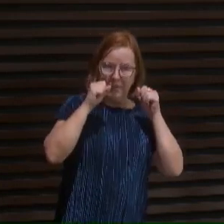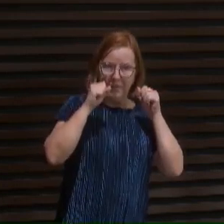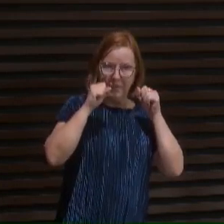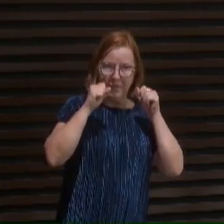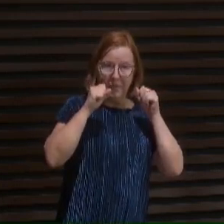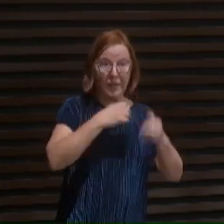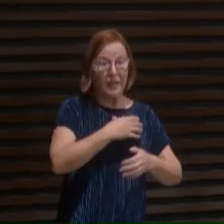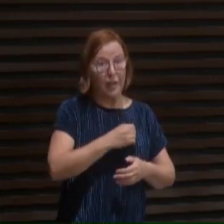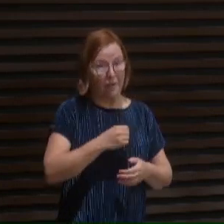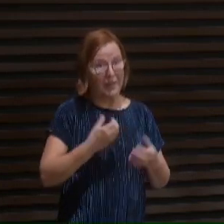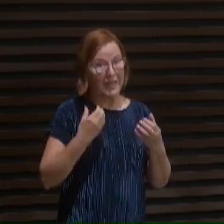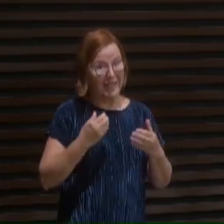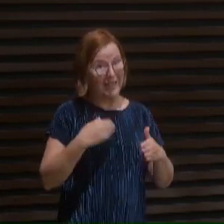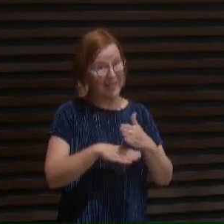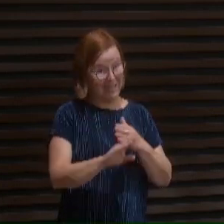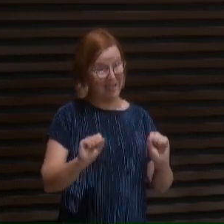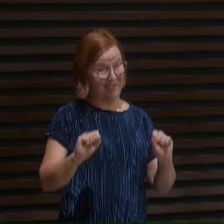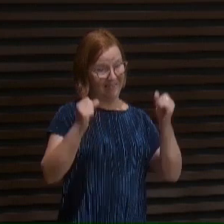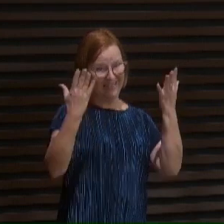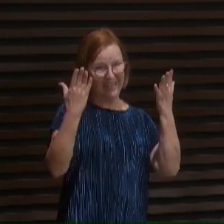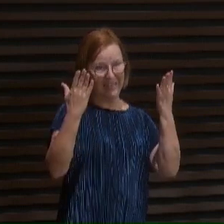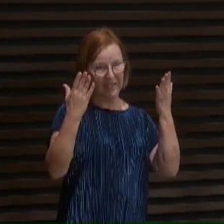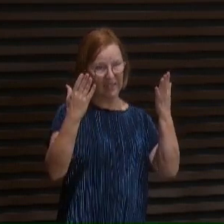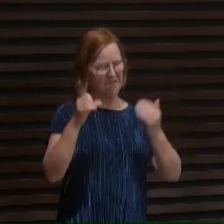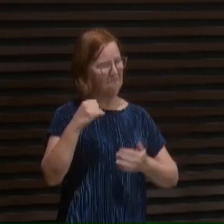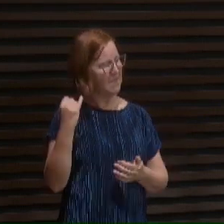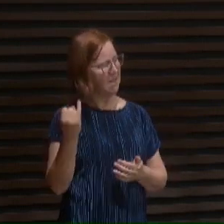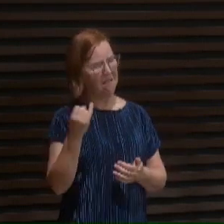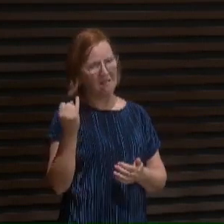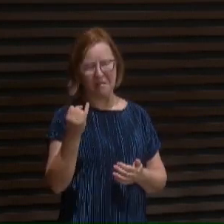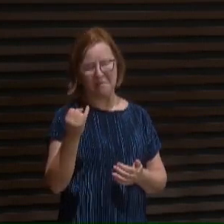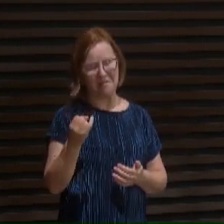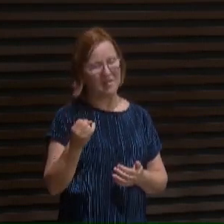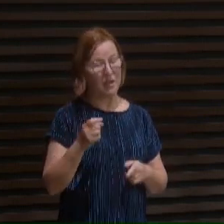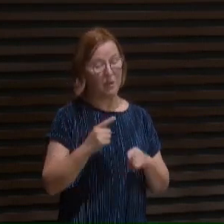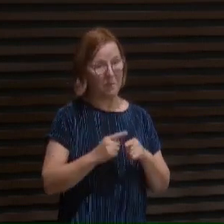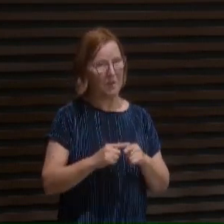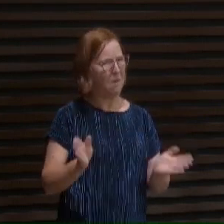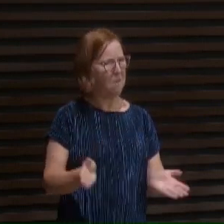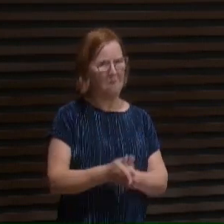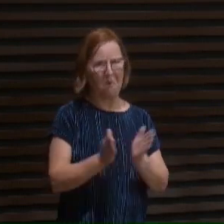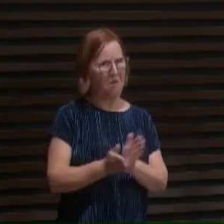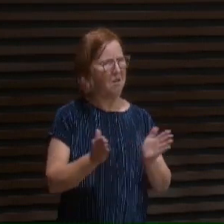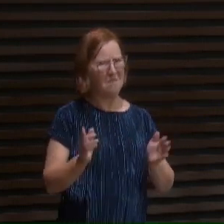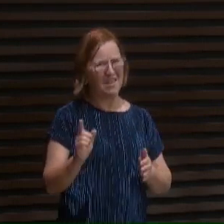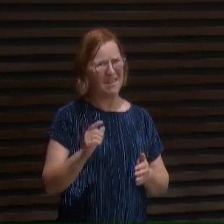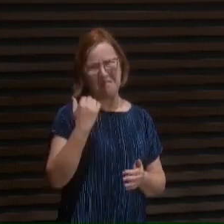à celebração e não se importava de ser pobre e não tão bonita.